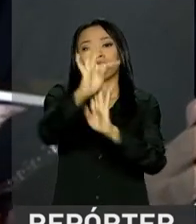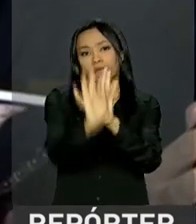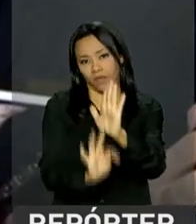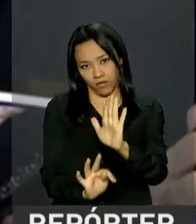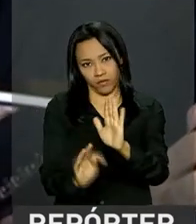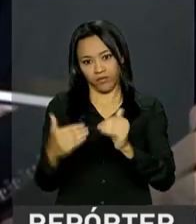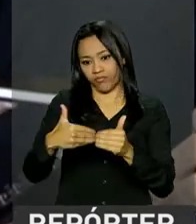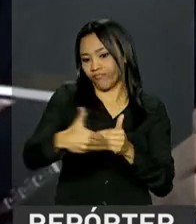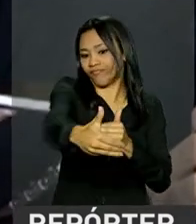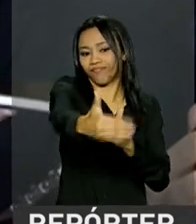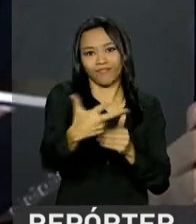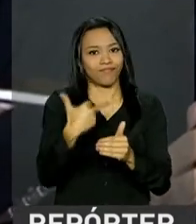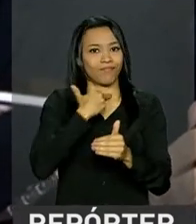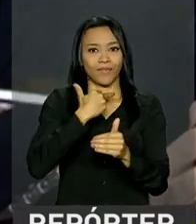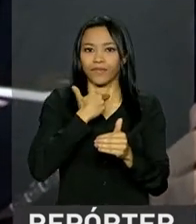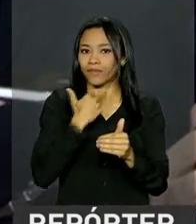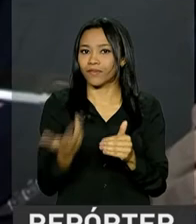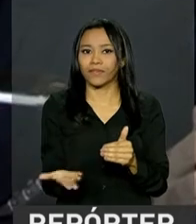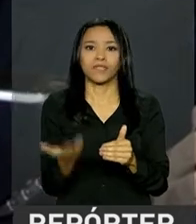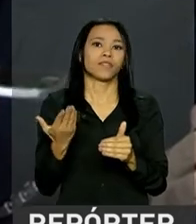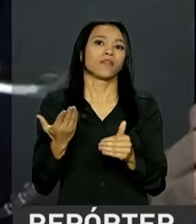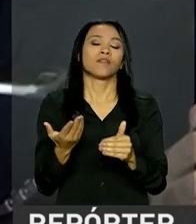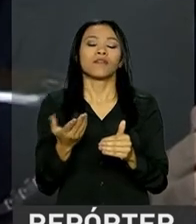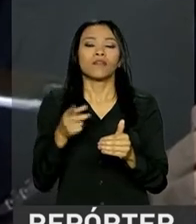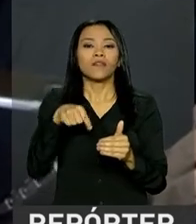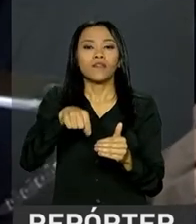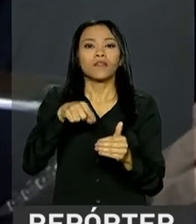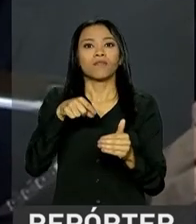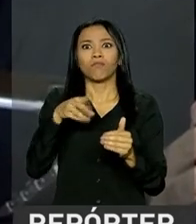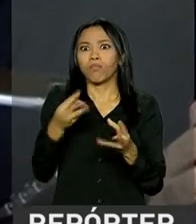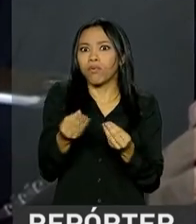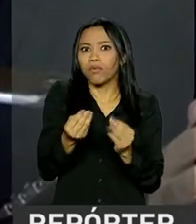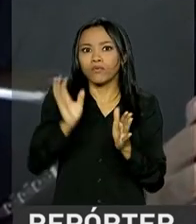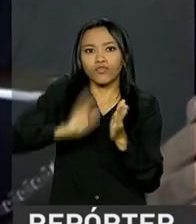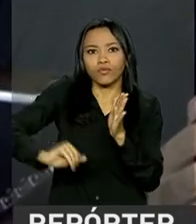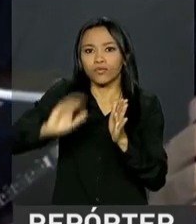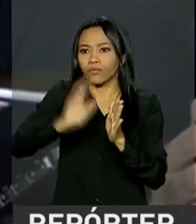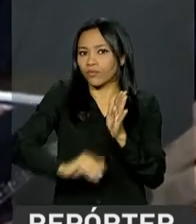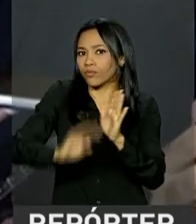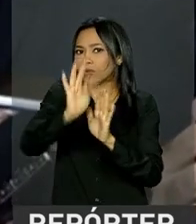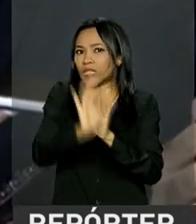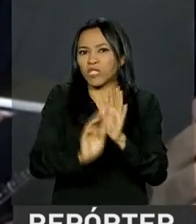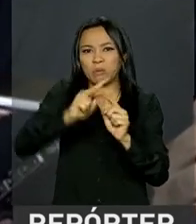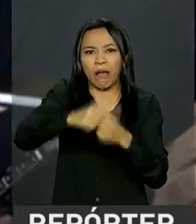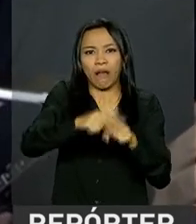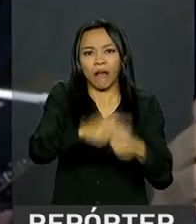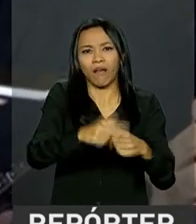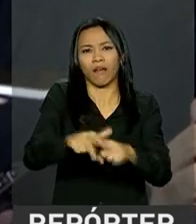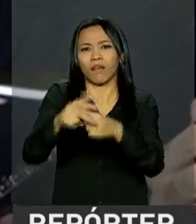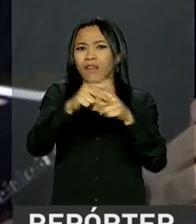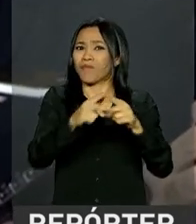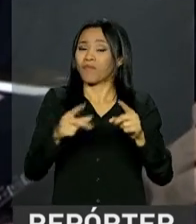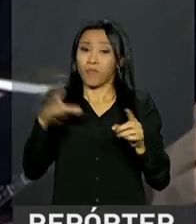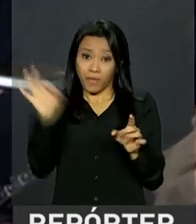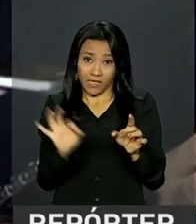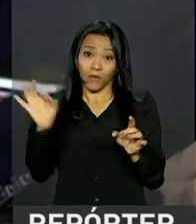daqui para frente, algo que modifique muito este percentual que descrevemos.